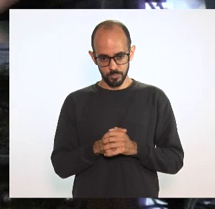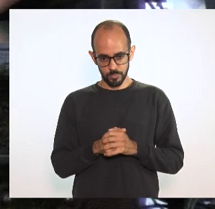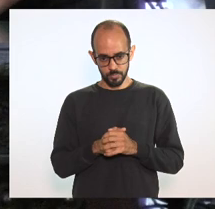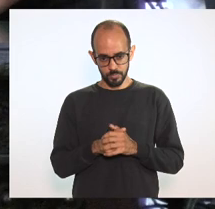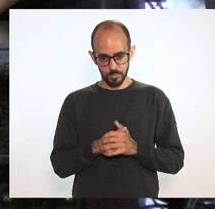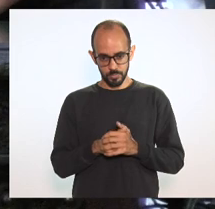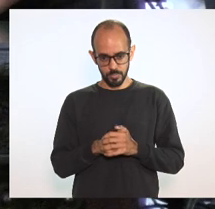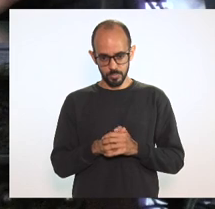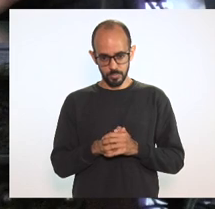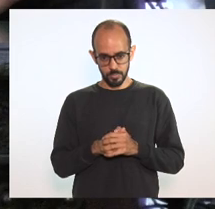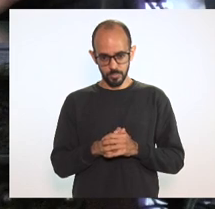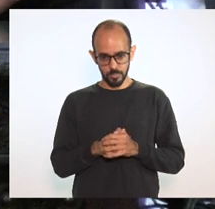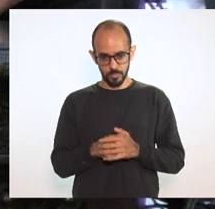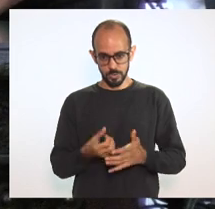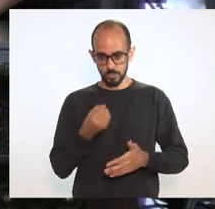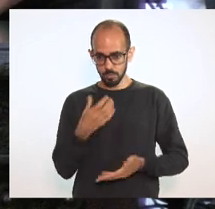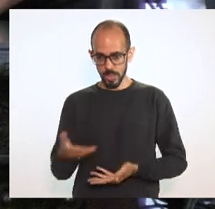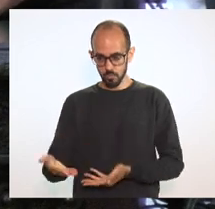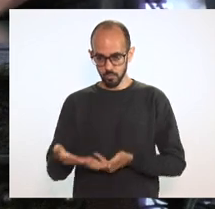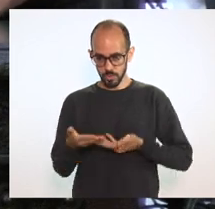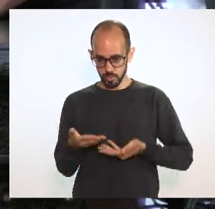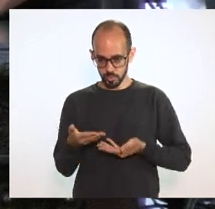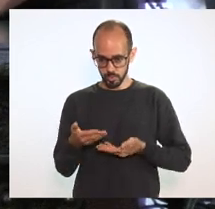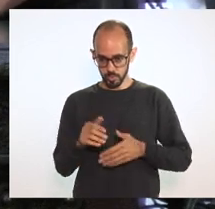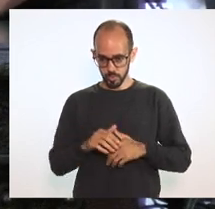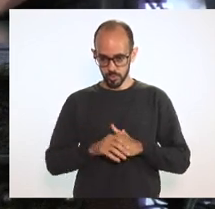Sóstane Cavalcante. Seja bem-vindo, meu irmão.